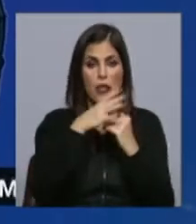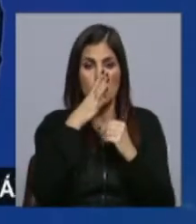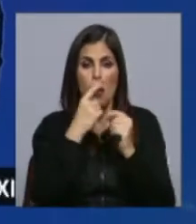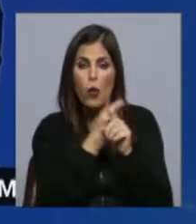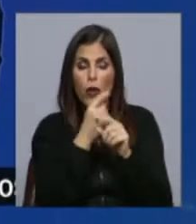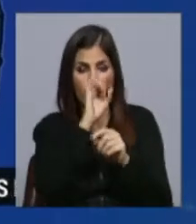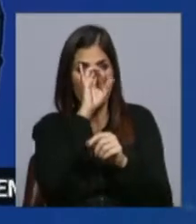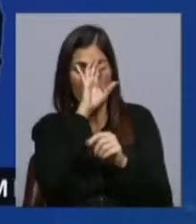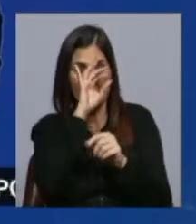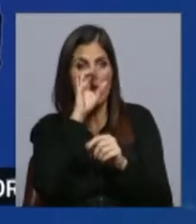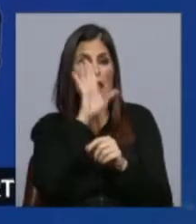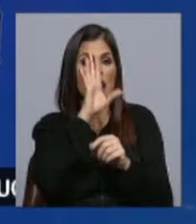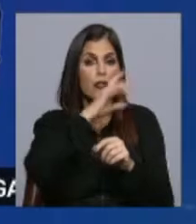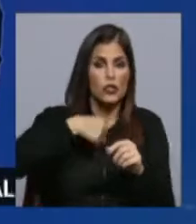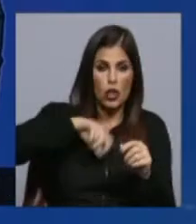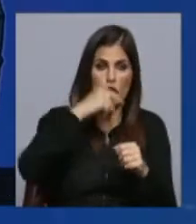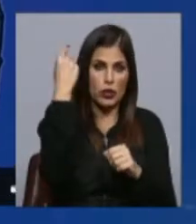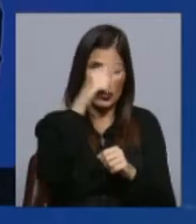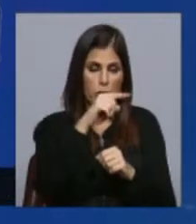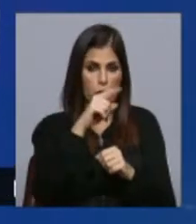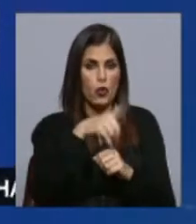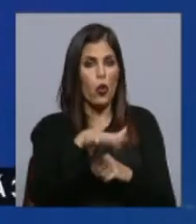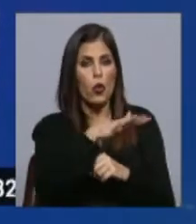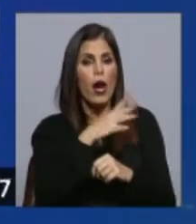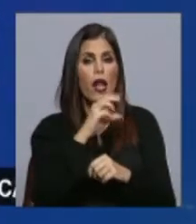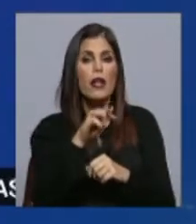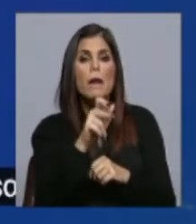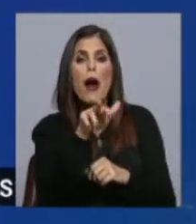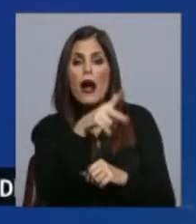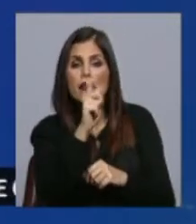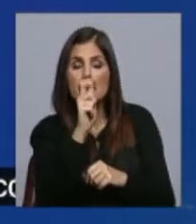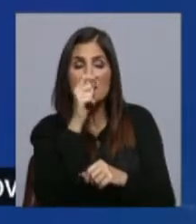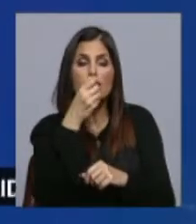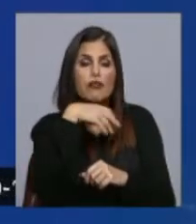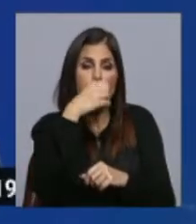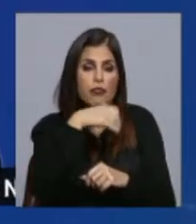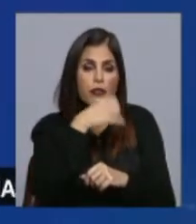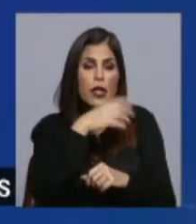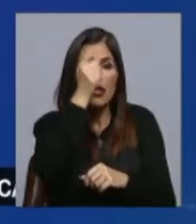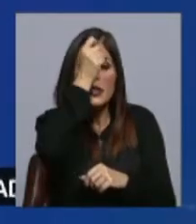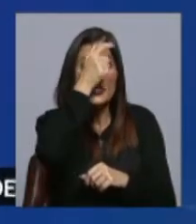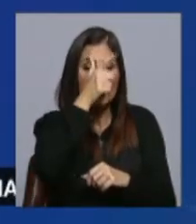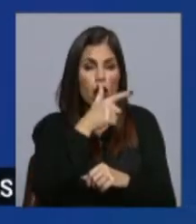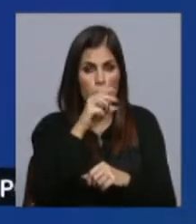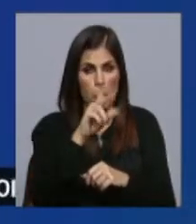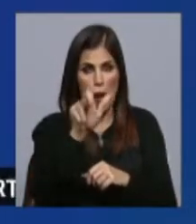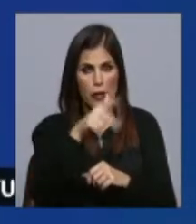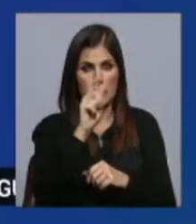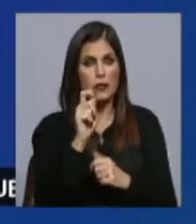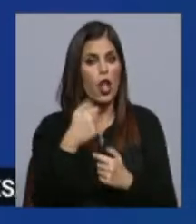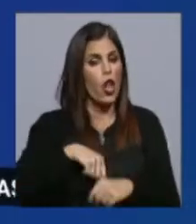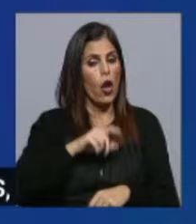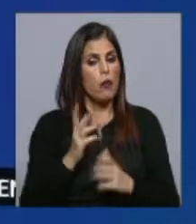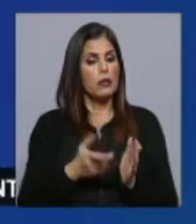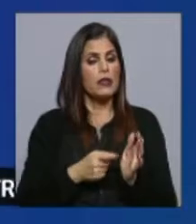se nós temos então ali uma zona em Marte em que nos contam a história geológica de Marte, nós não precisamos necessariamente